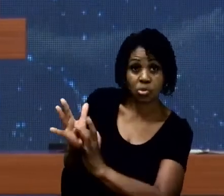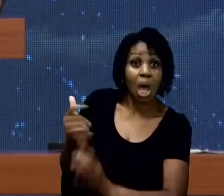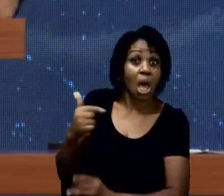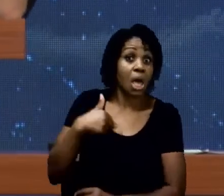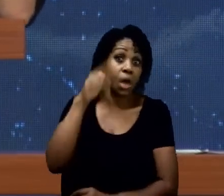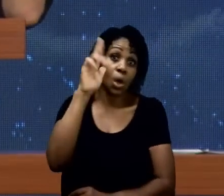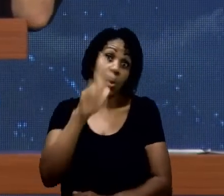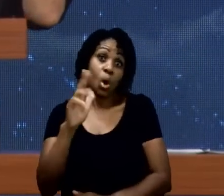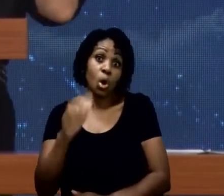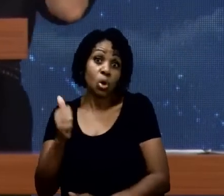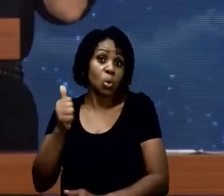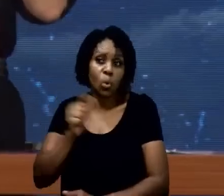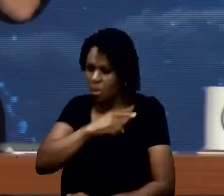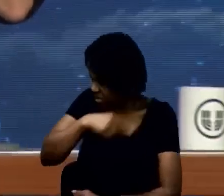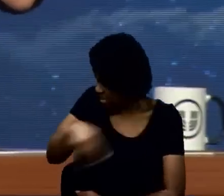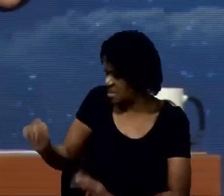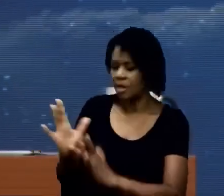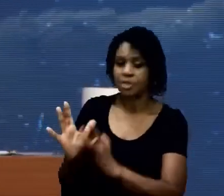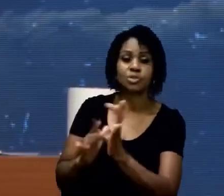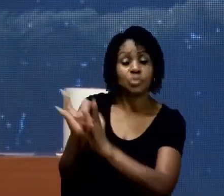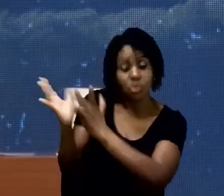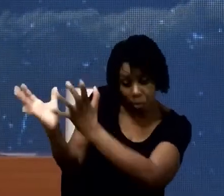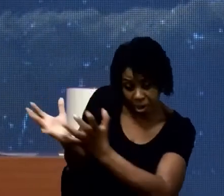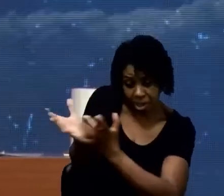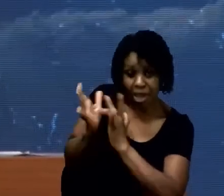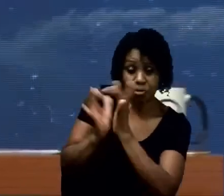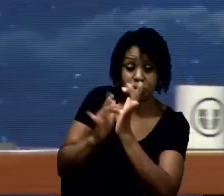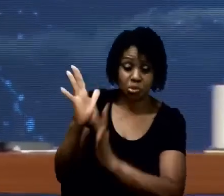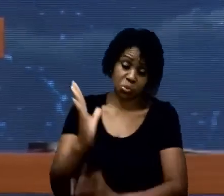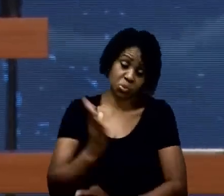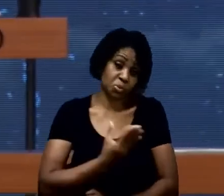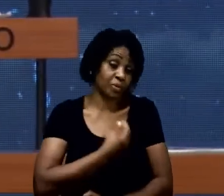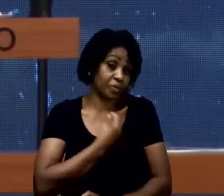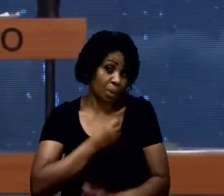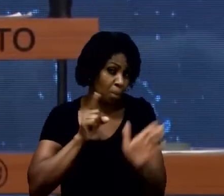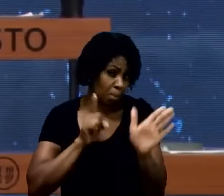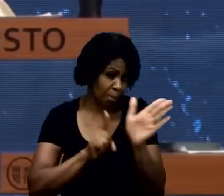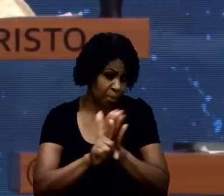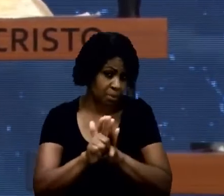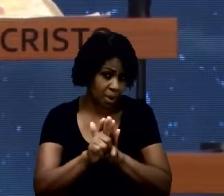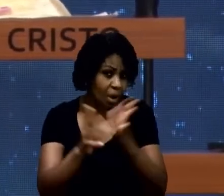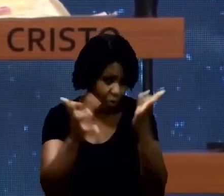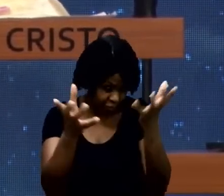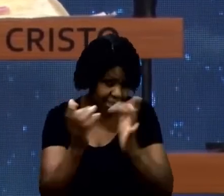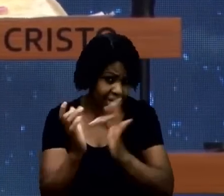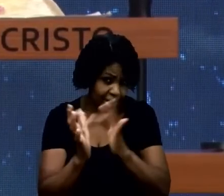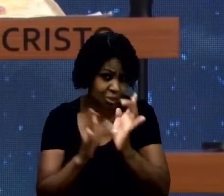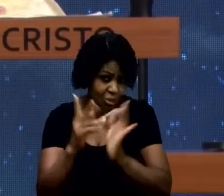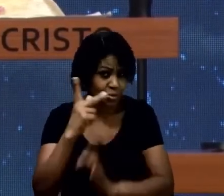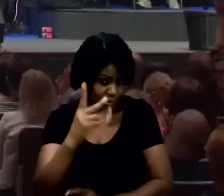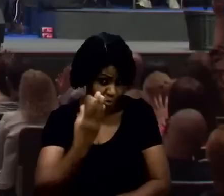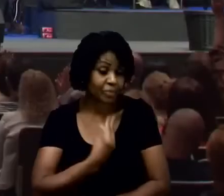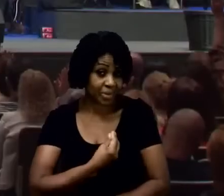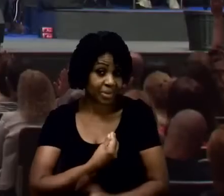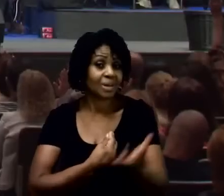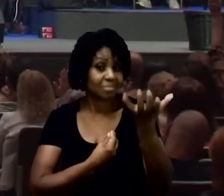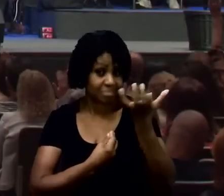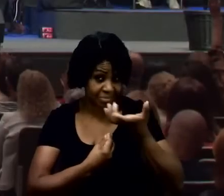nunca expulsaria Jesus. Eu quero Jesus na minha vida. Eu vou fazer uma pergunta. Quem quer Jesus na vida? Na sua vida.